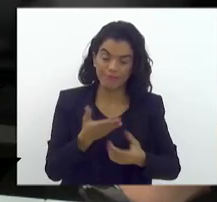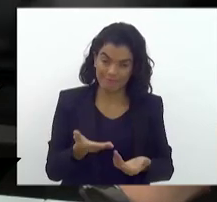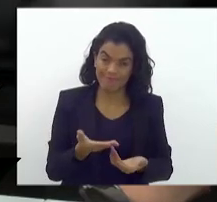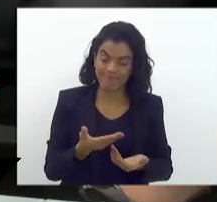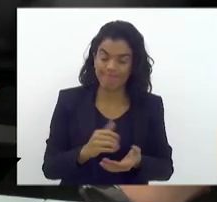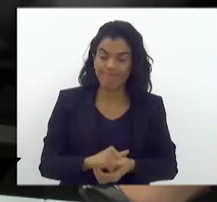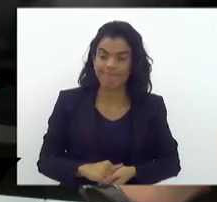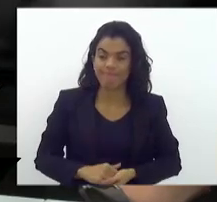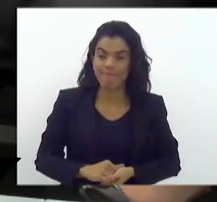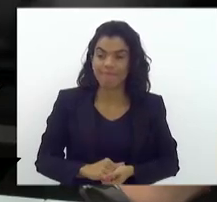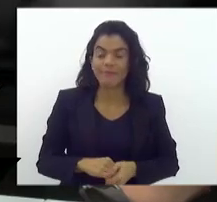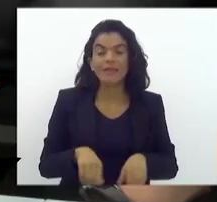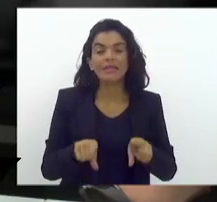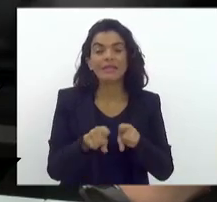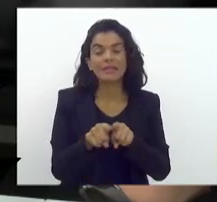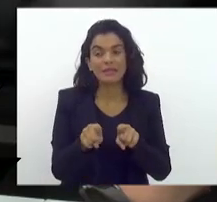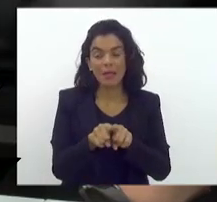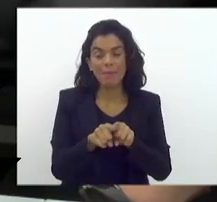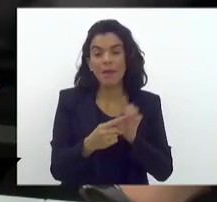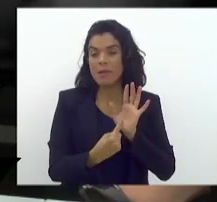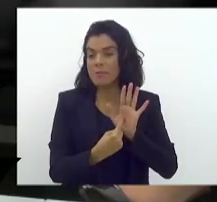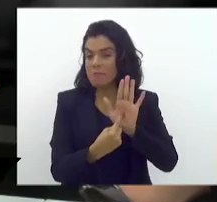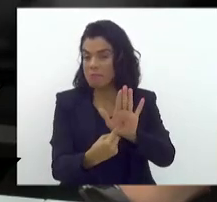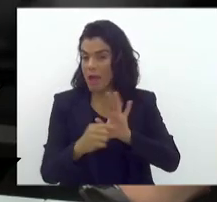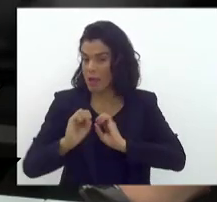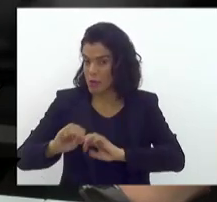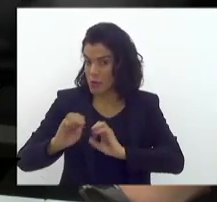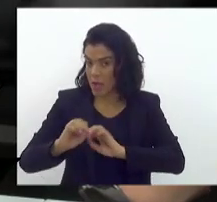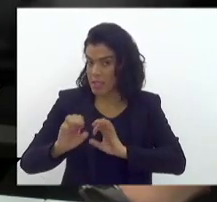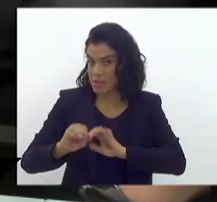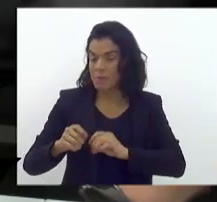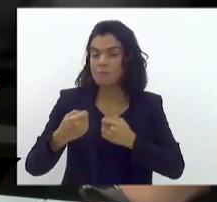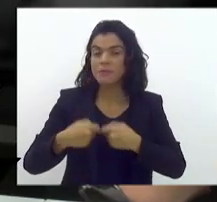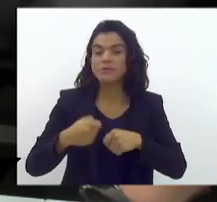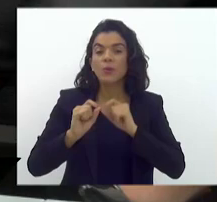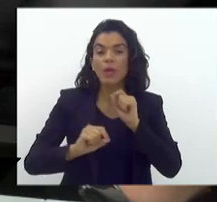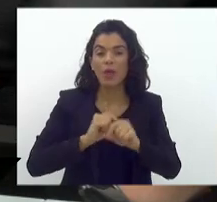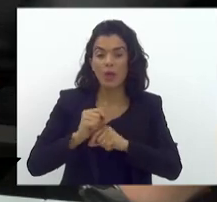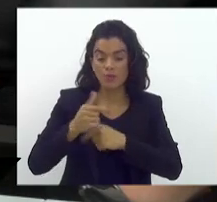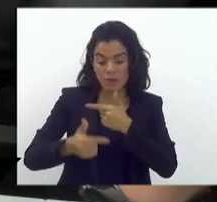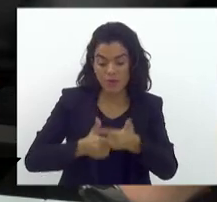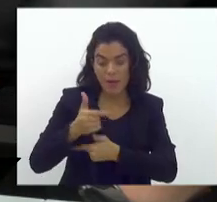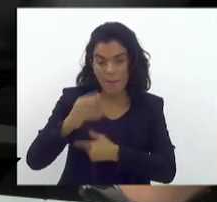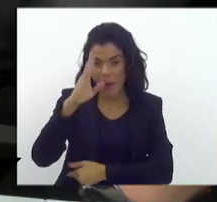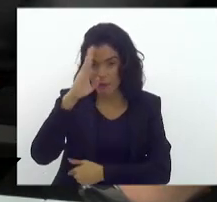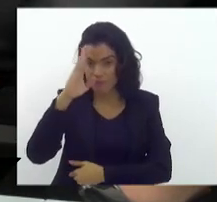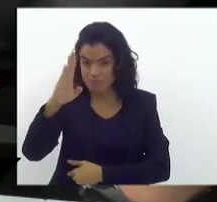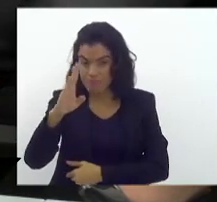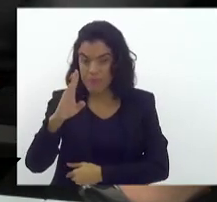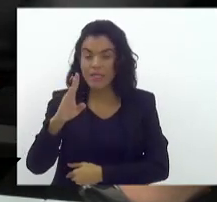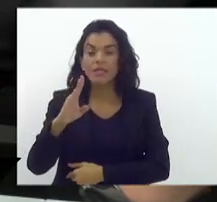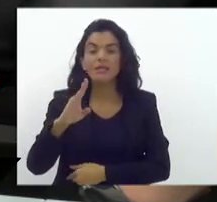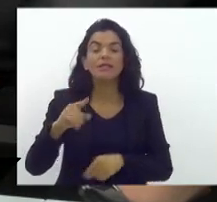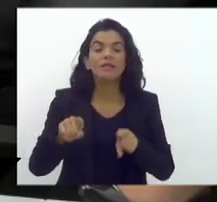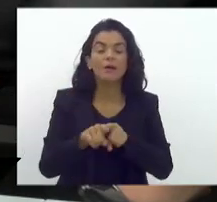partilhar. Ele aponta que a educação deve ser considerada um serviço essencial e